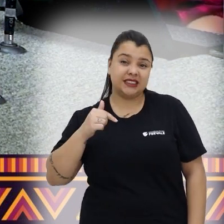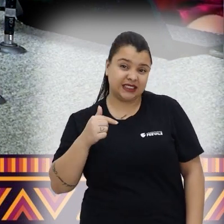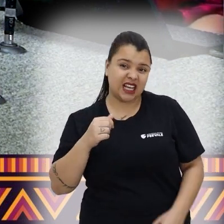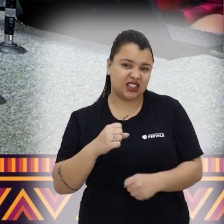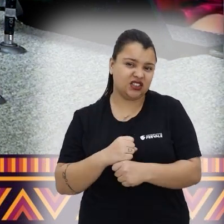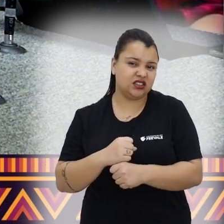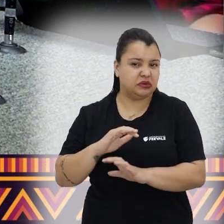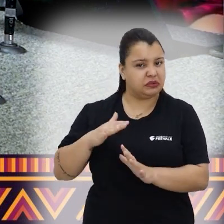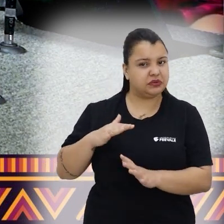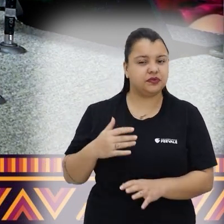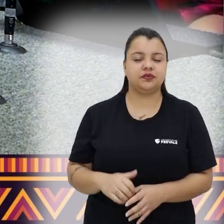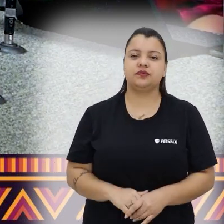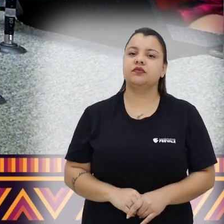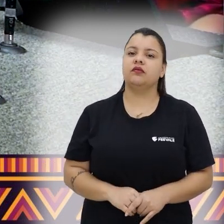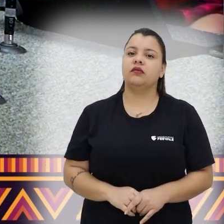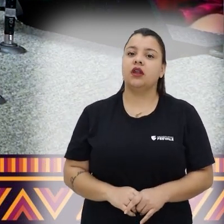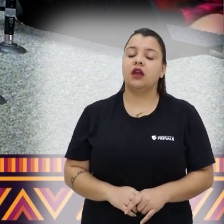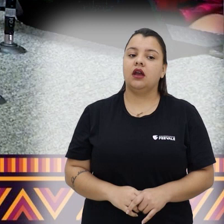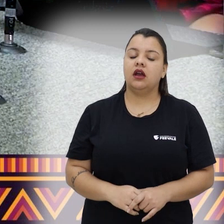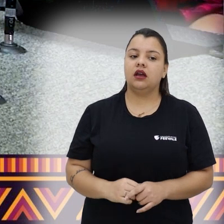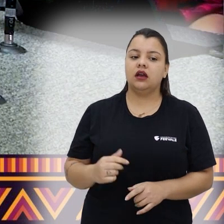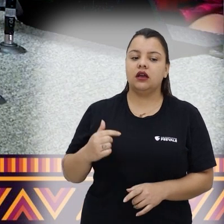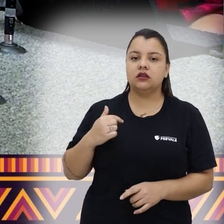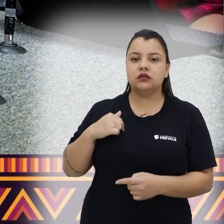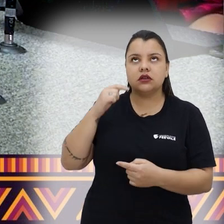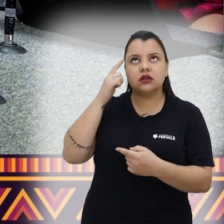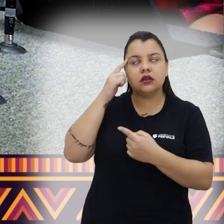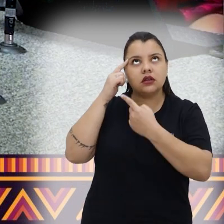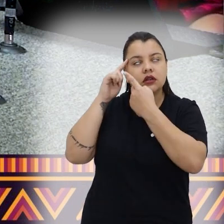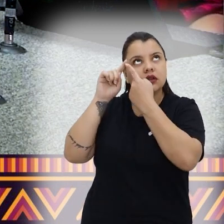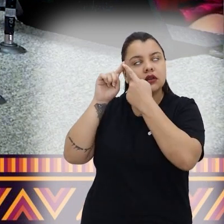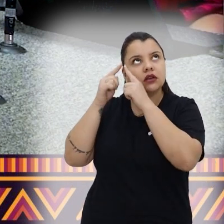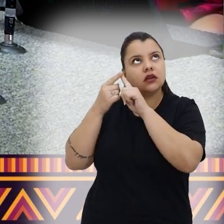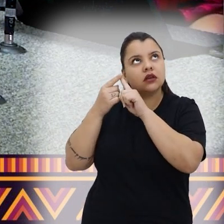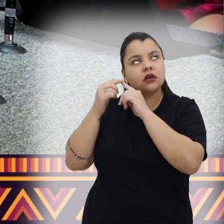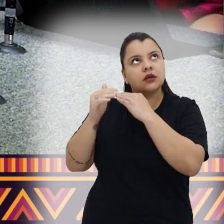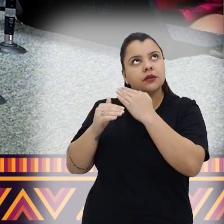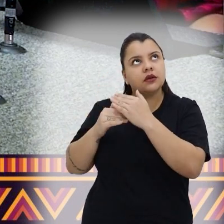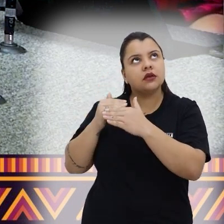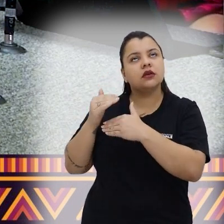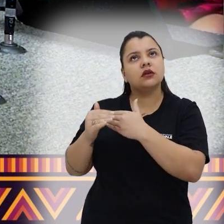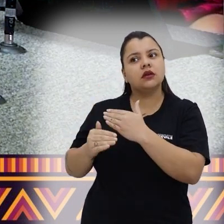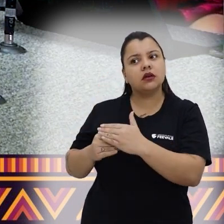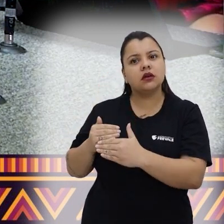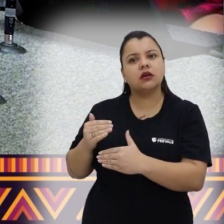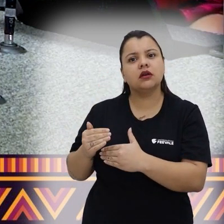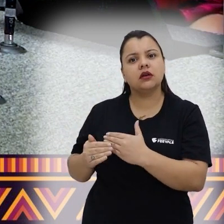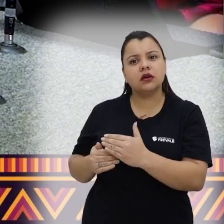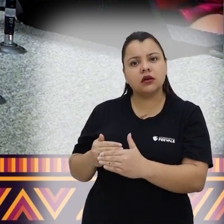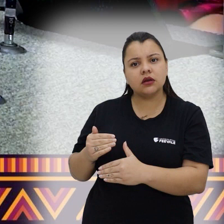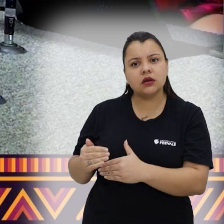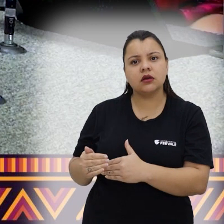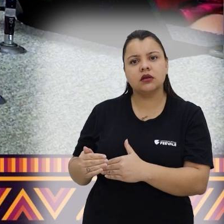97. E isso vai desencadear em mim uma série de eventos que vão passar desde a revolta,